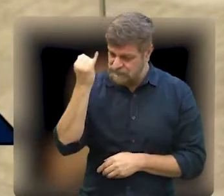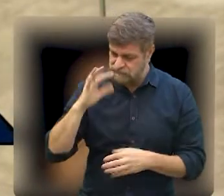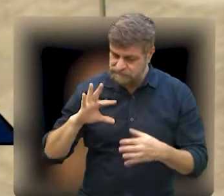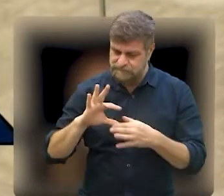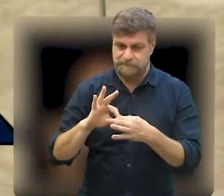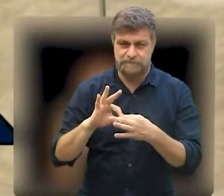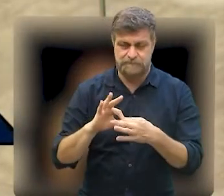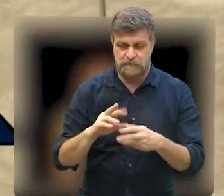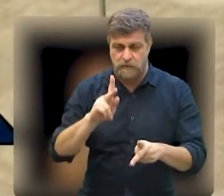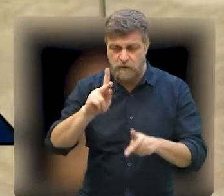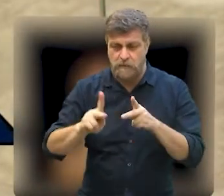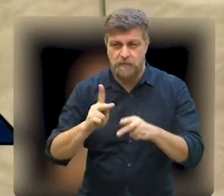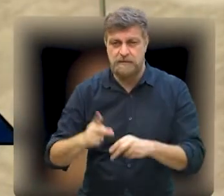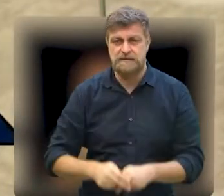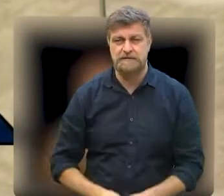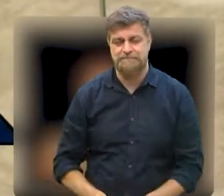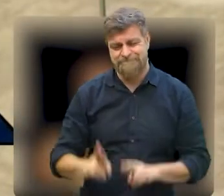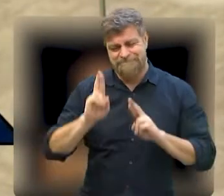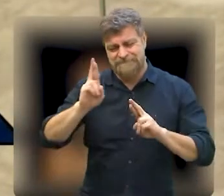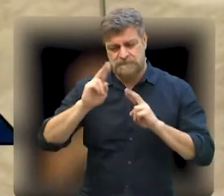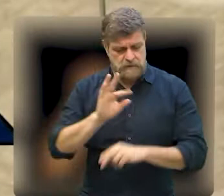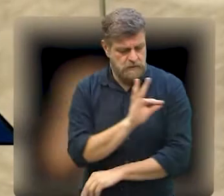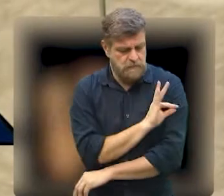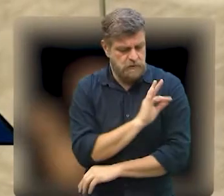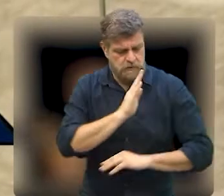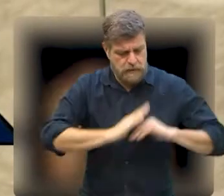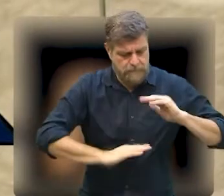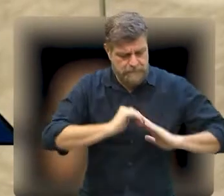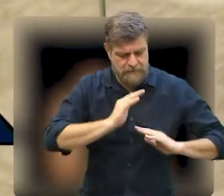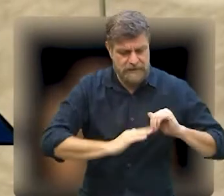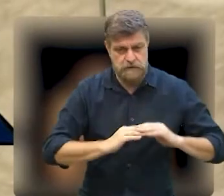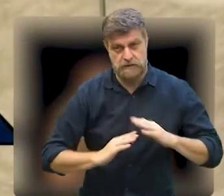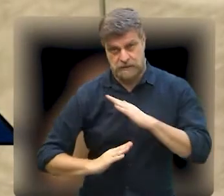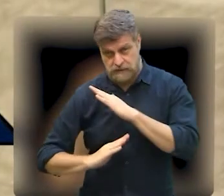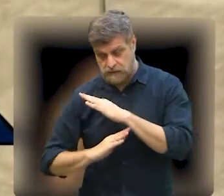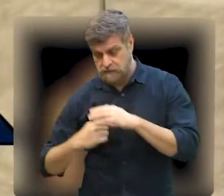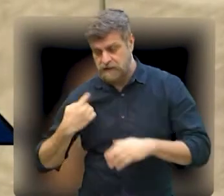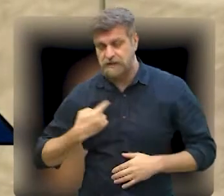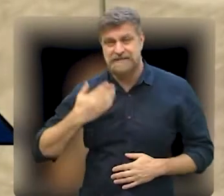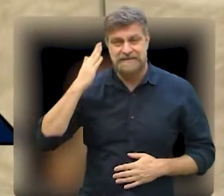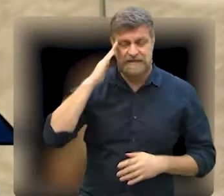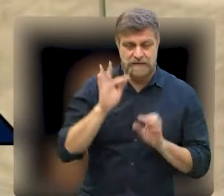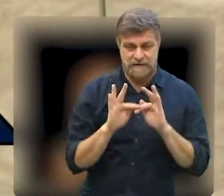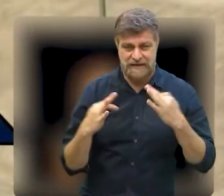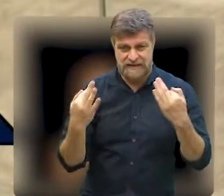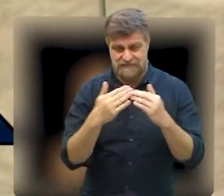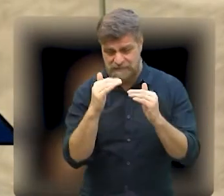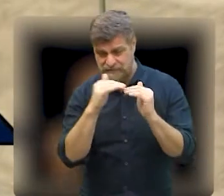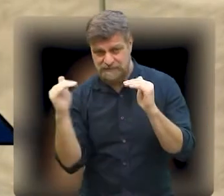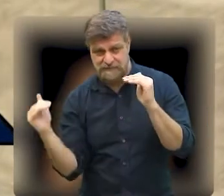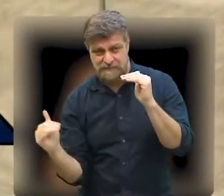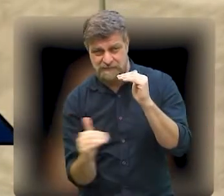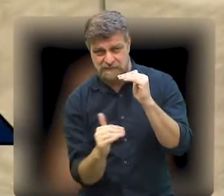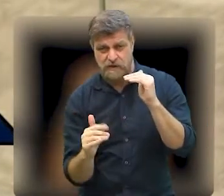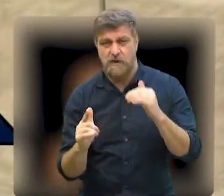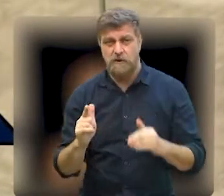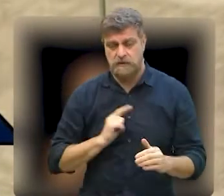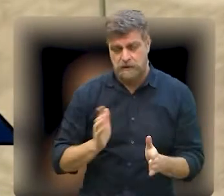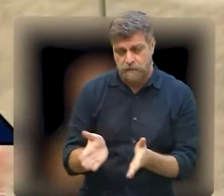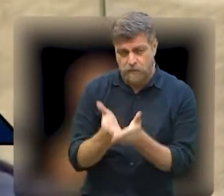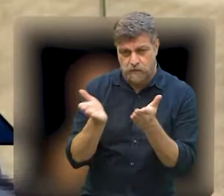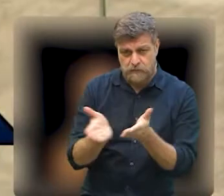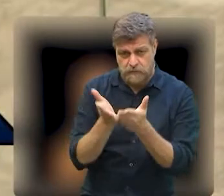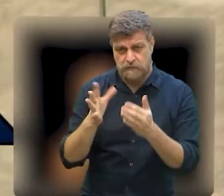população espera desta casa, espera da prefeitura. Nós sabemos que existe uma vulnerabilidade social muito grande na nossa